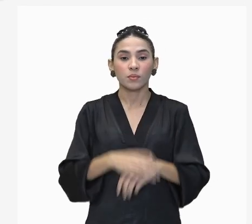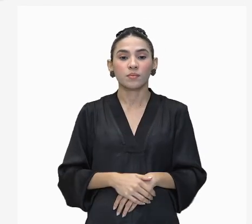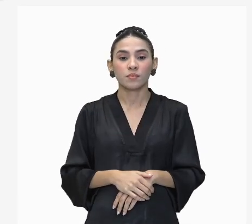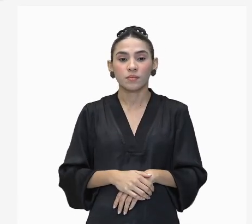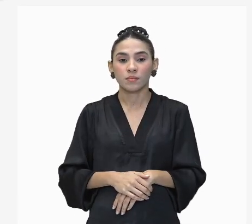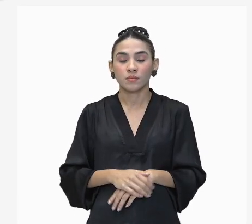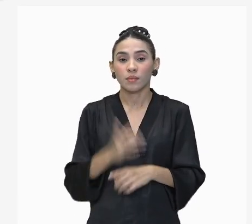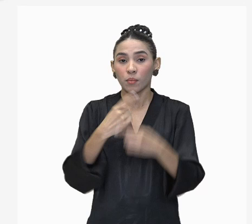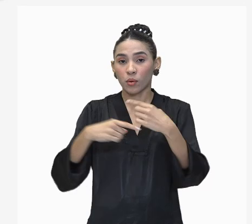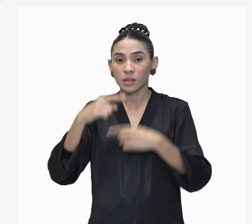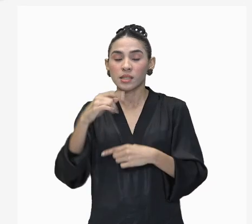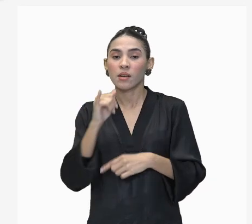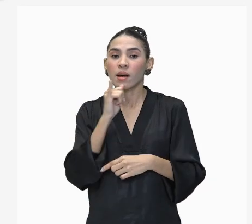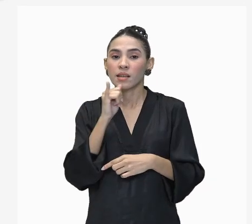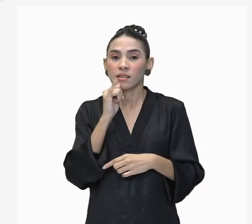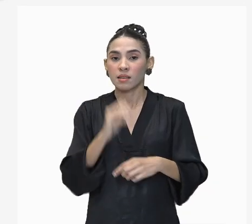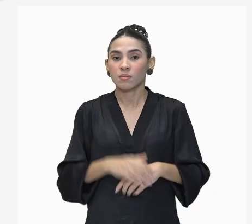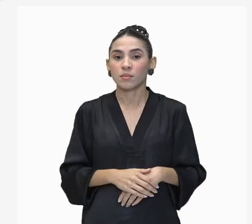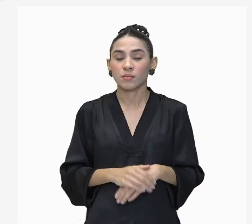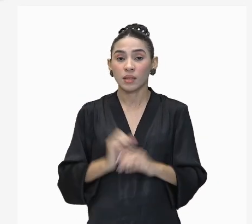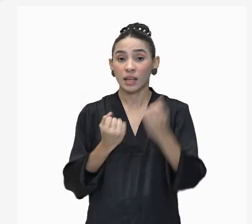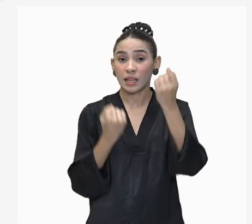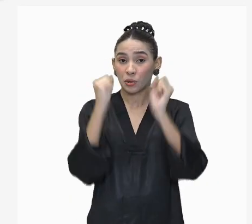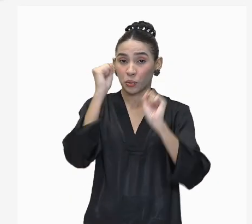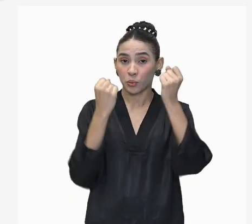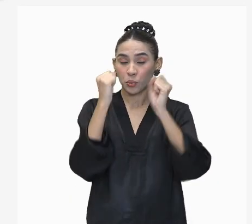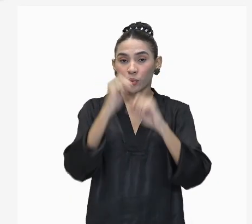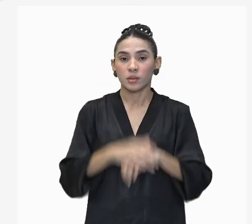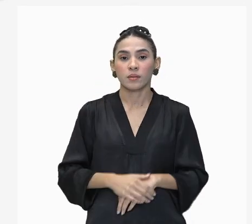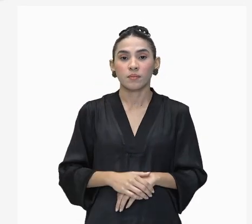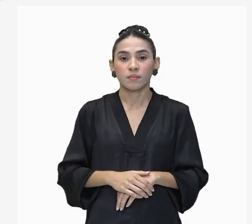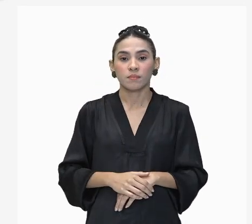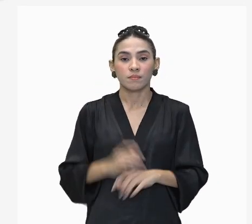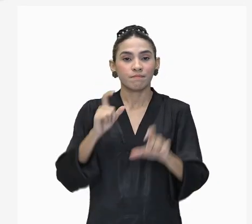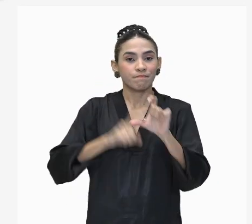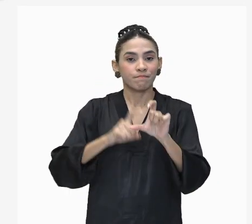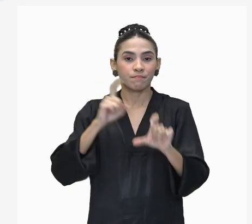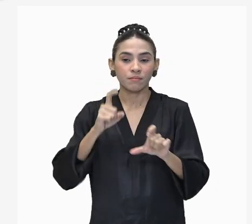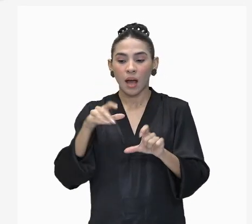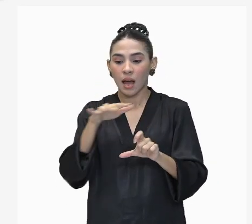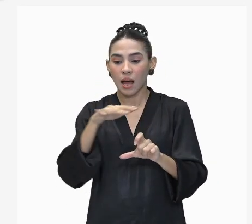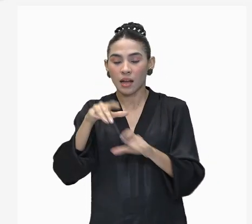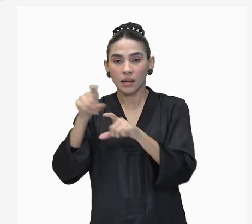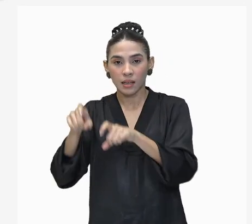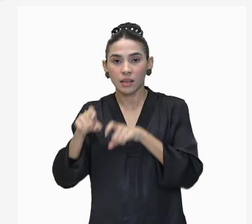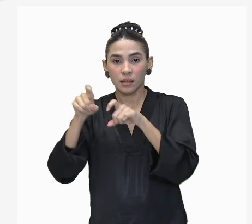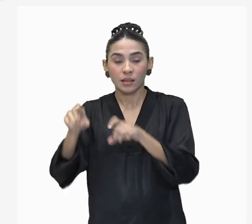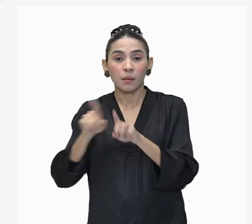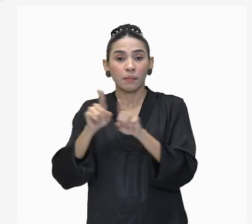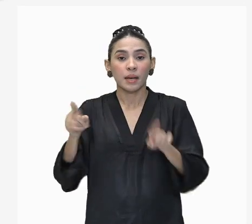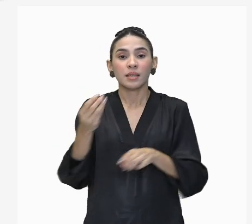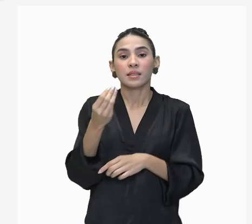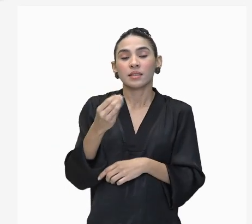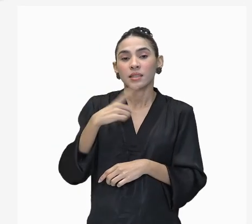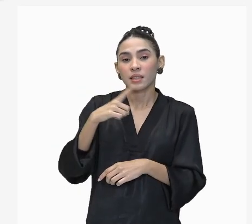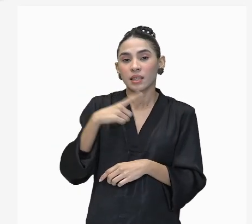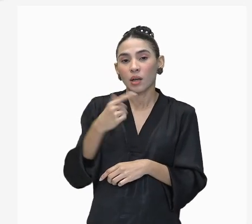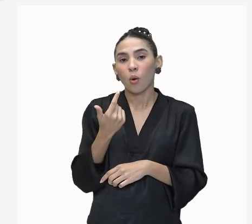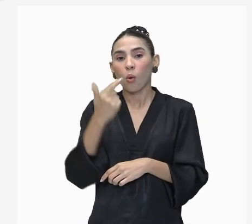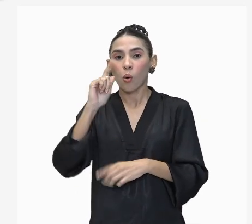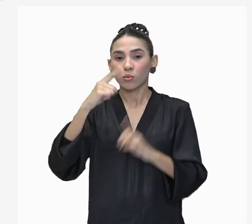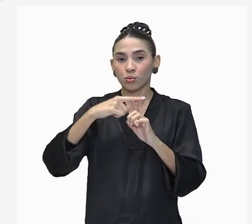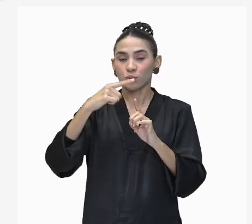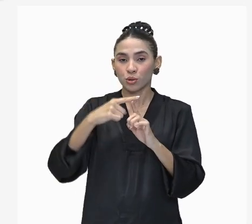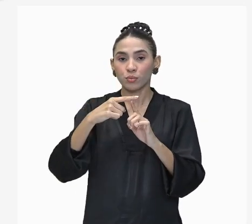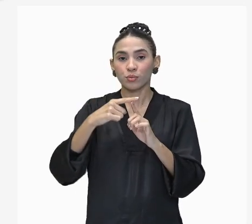da modernização das indústrias, não depender somente do setor agrário, mas também ter uma outra forma ali de